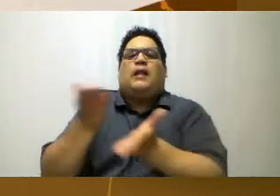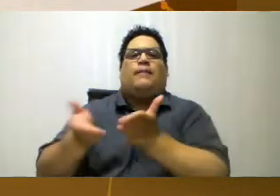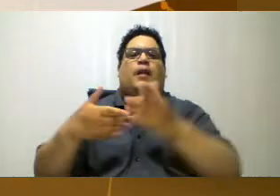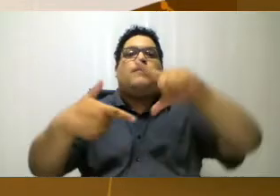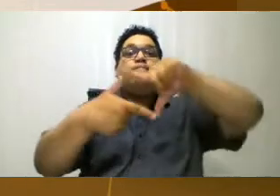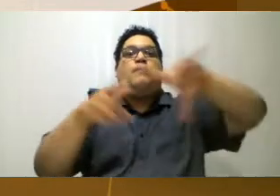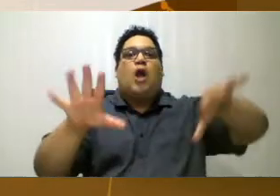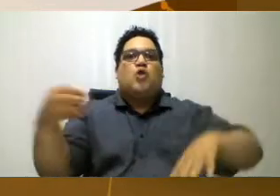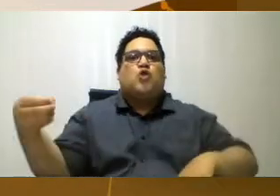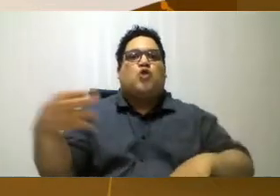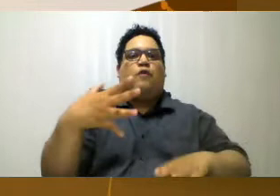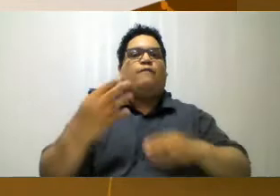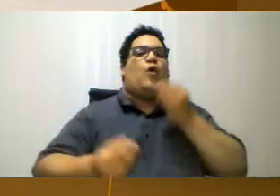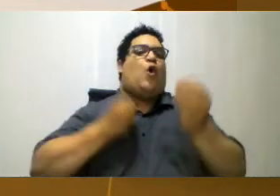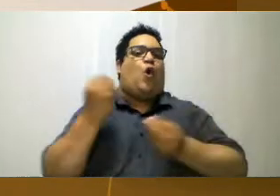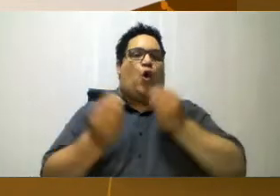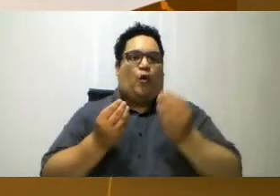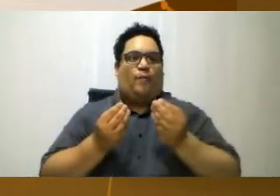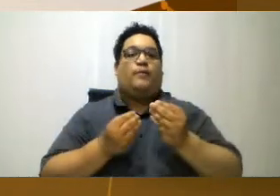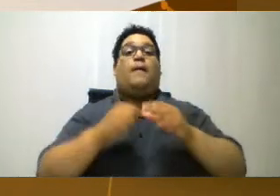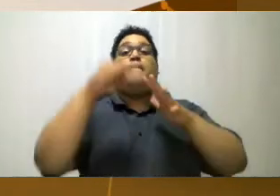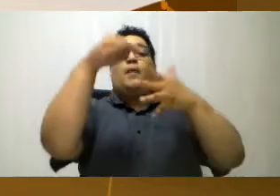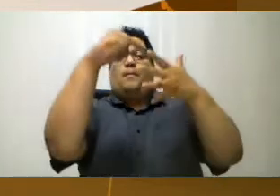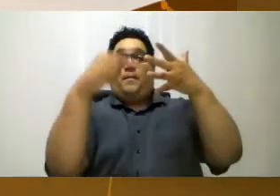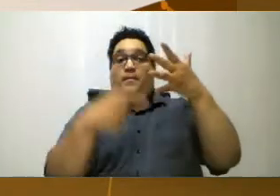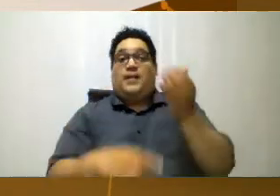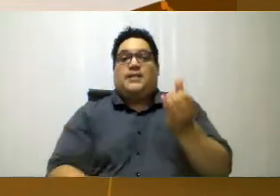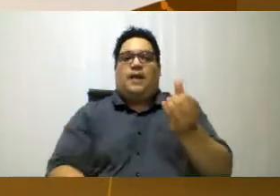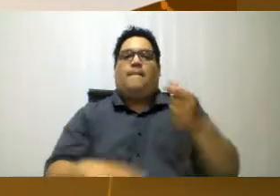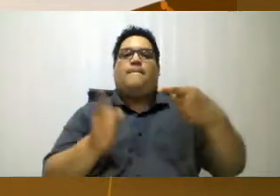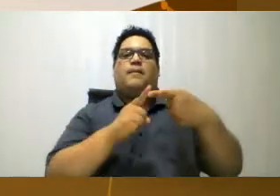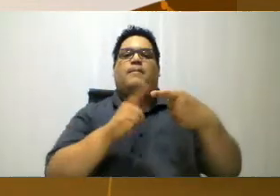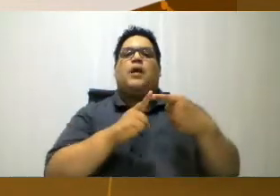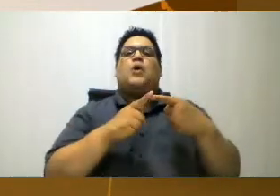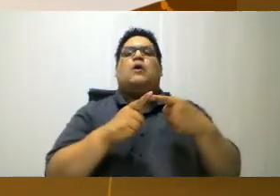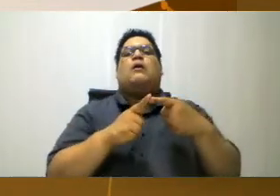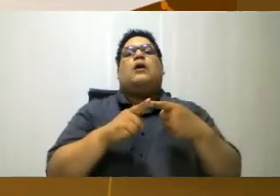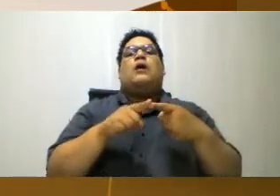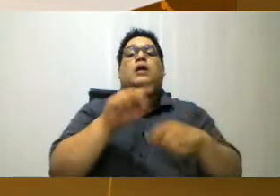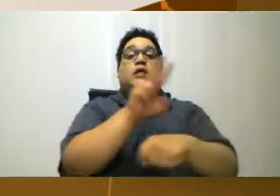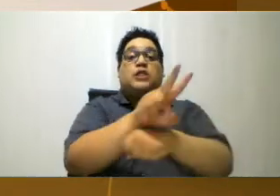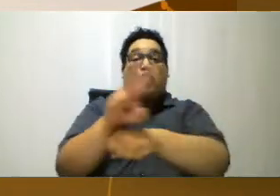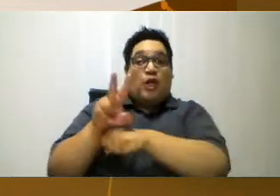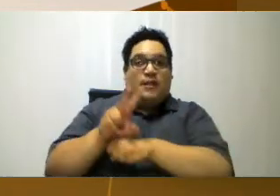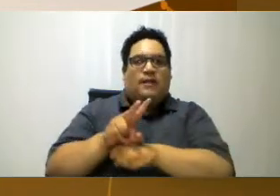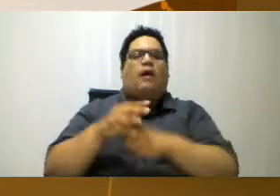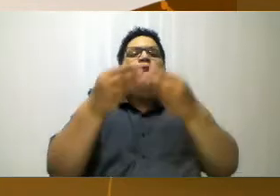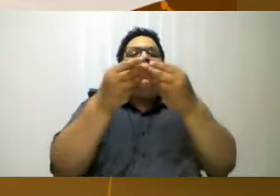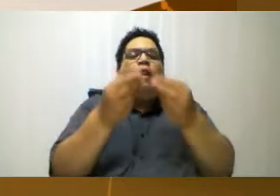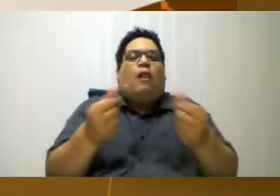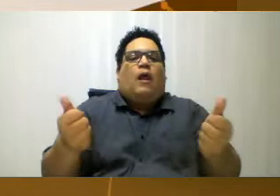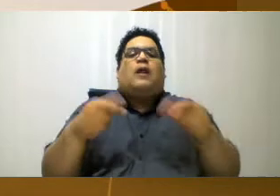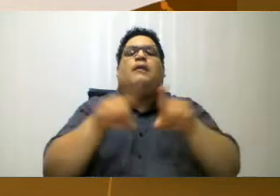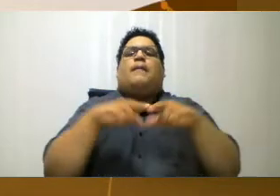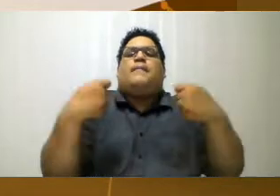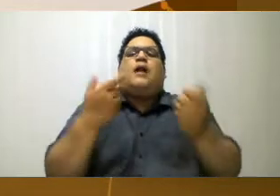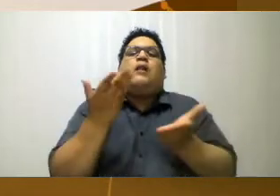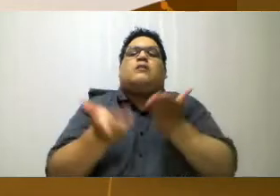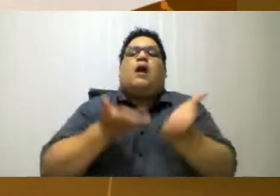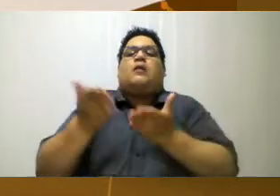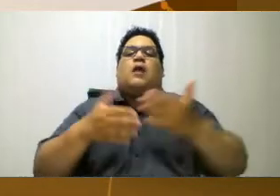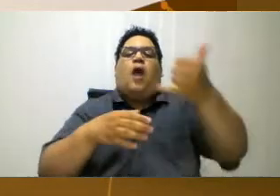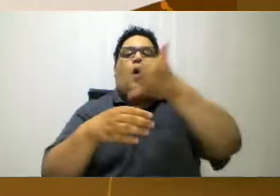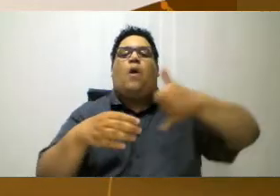basicamente por 6 tópicos, falar um pouco do que é isolação e sua degradação, quais são as necessidades de tratamento, né? Por que precisa tratar óleo